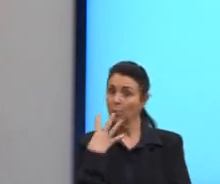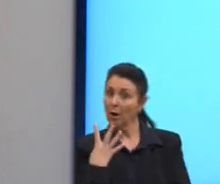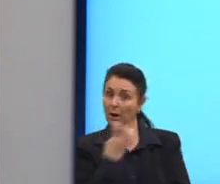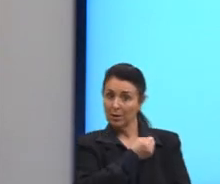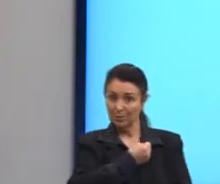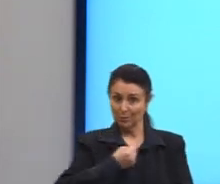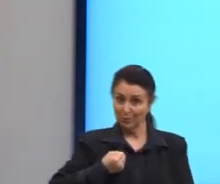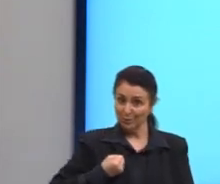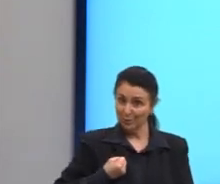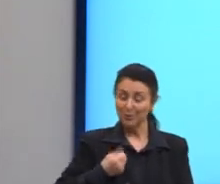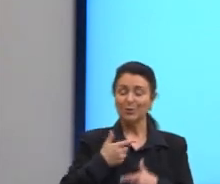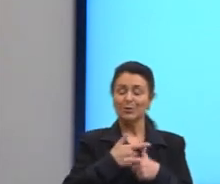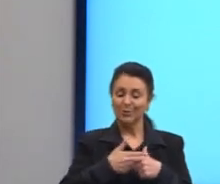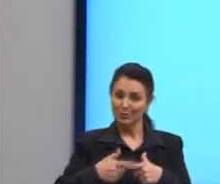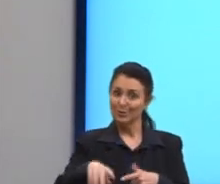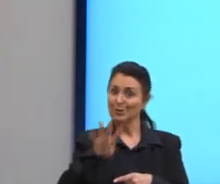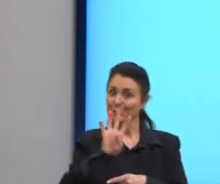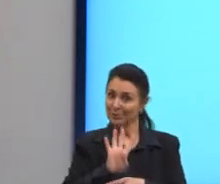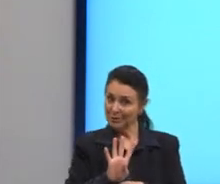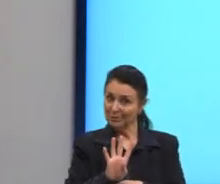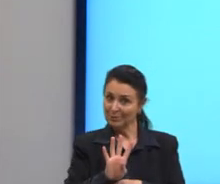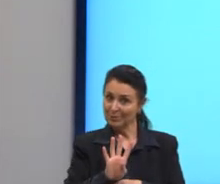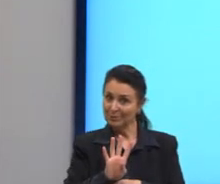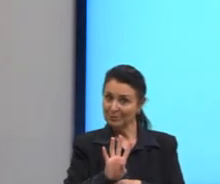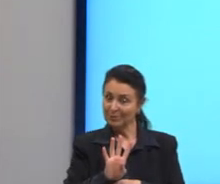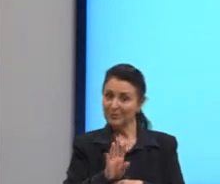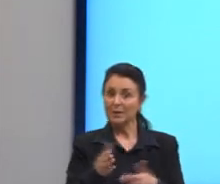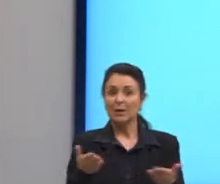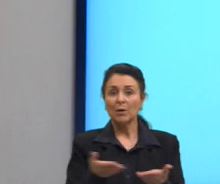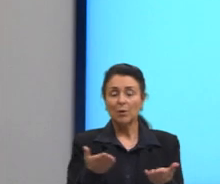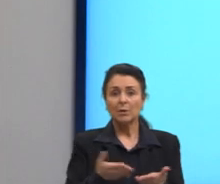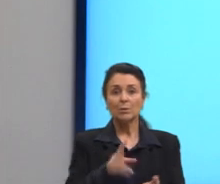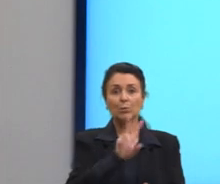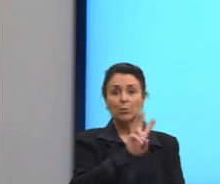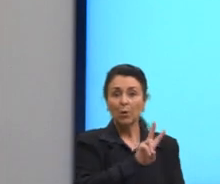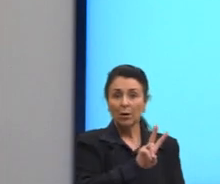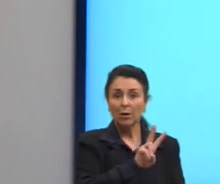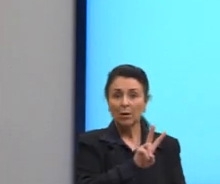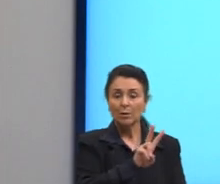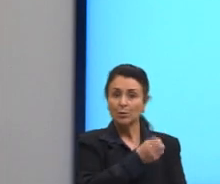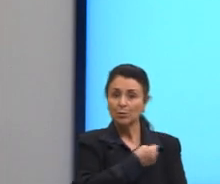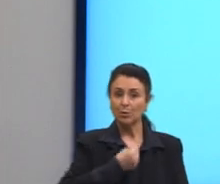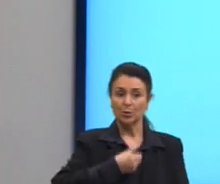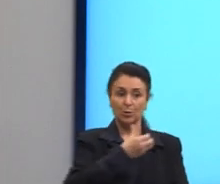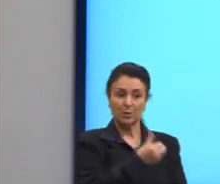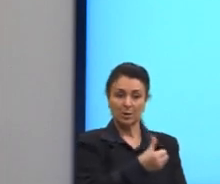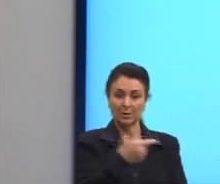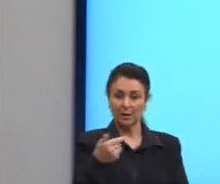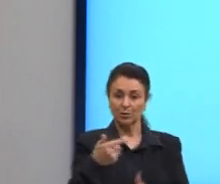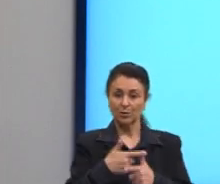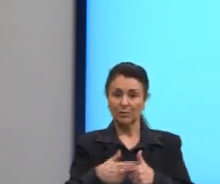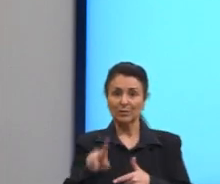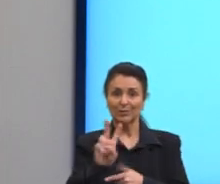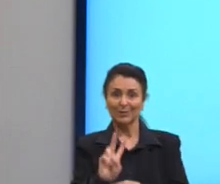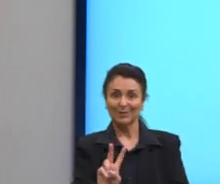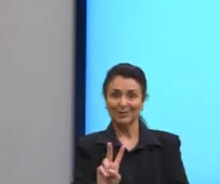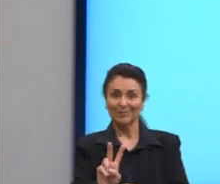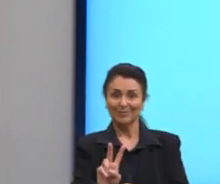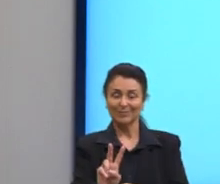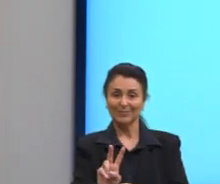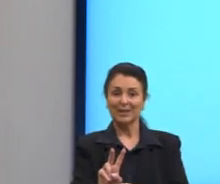quatro permissão por isso que eu dividi toda essa turma por 4 é aqui são dois termos 6 e 7 por isso que eu dividi por 2